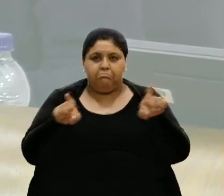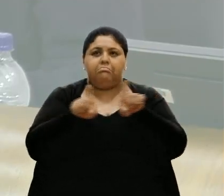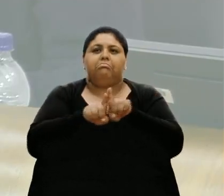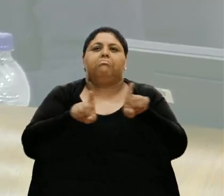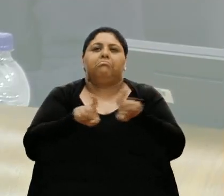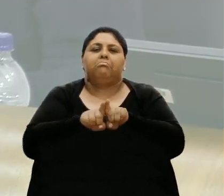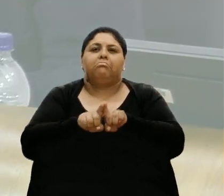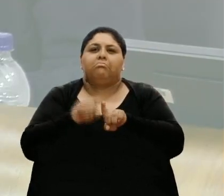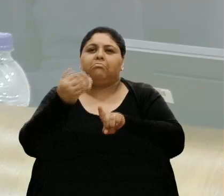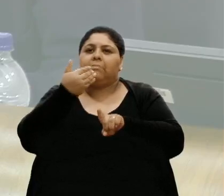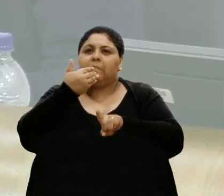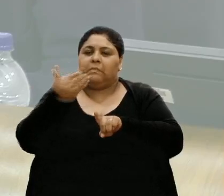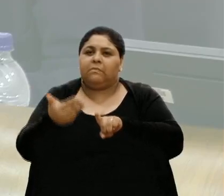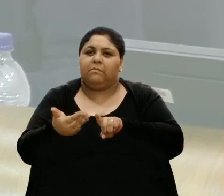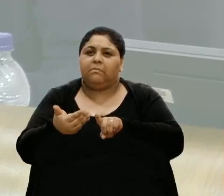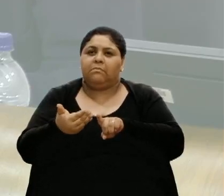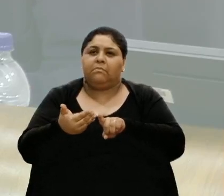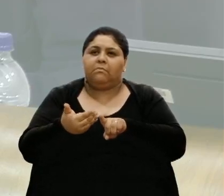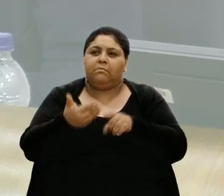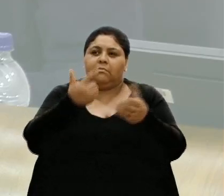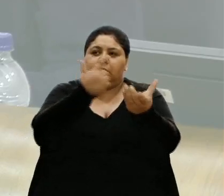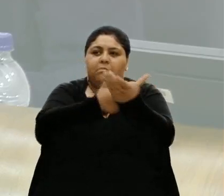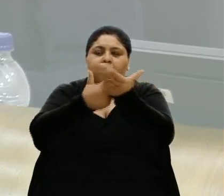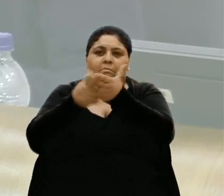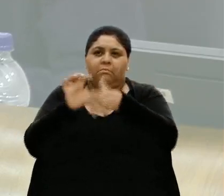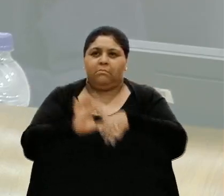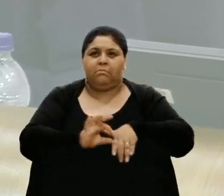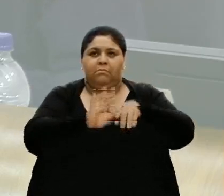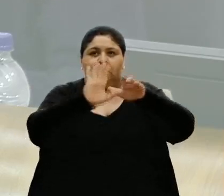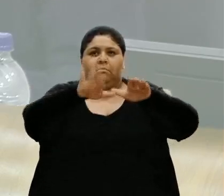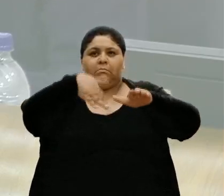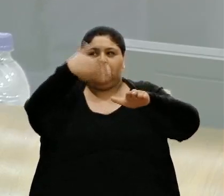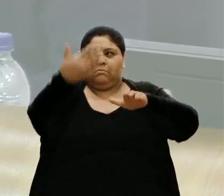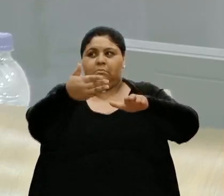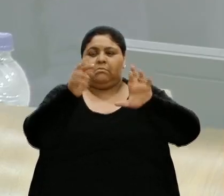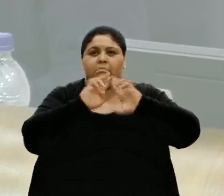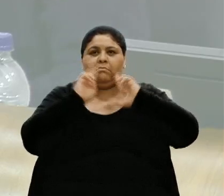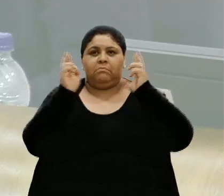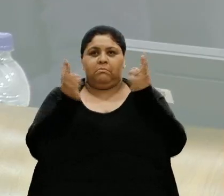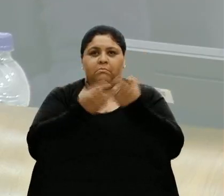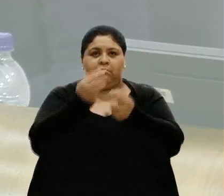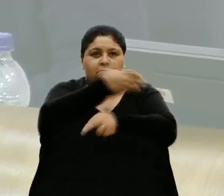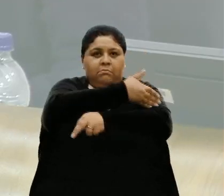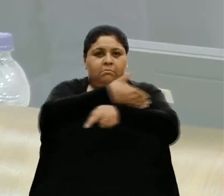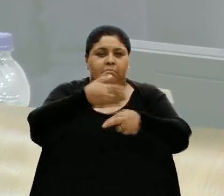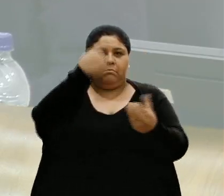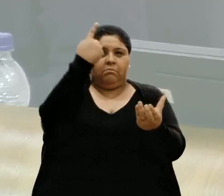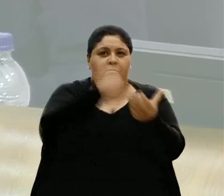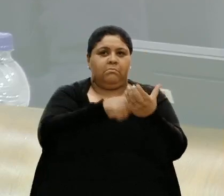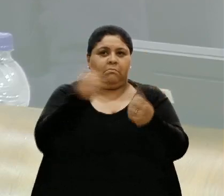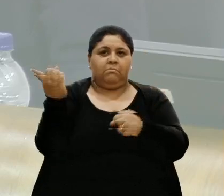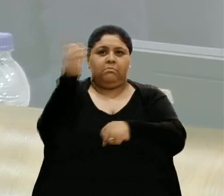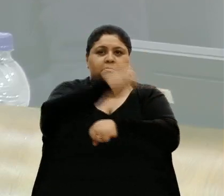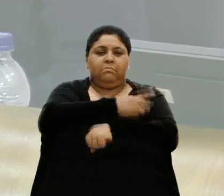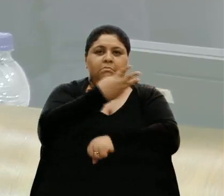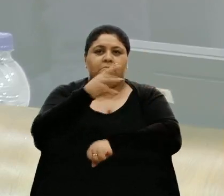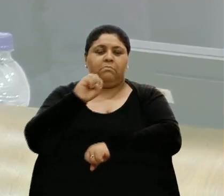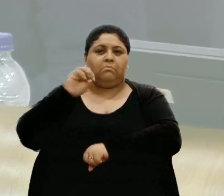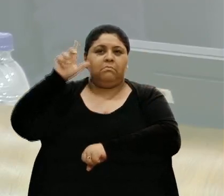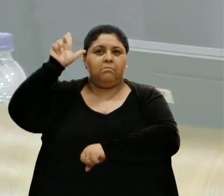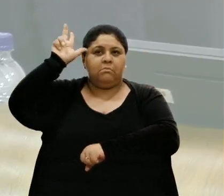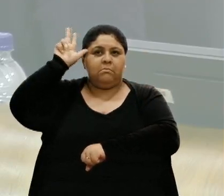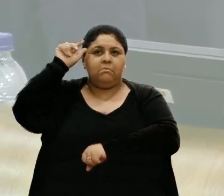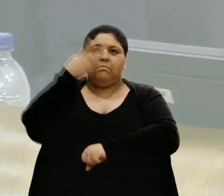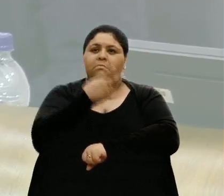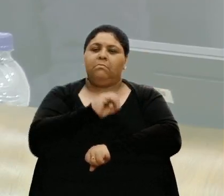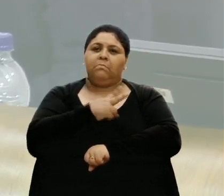meio dessa solicitar espaço para um acordo de liderança na próxima sessão extraordinária, agendada para o dia 30 de abril de 2024.